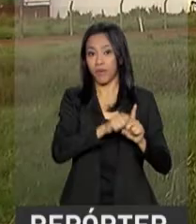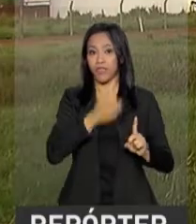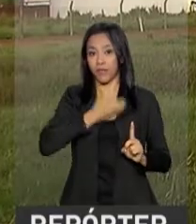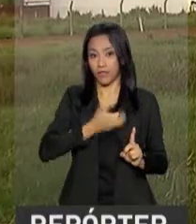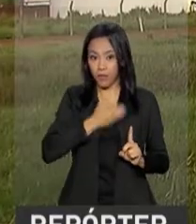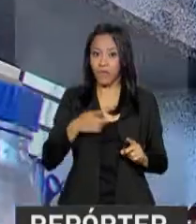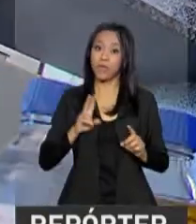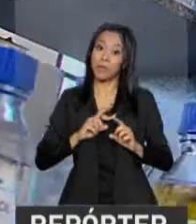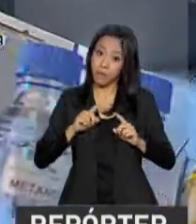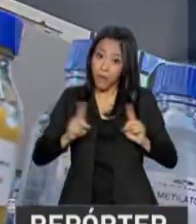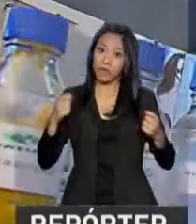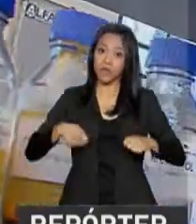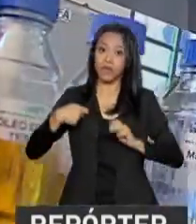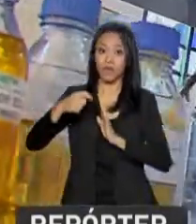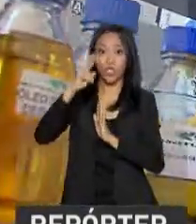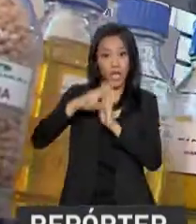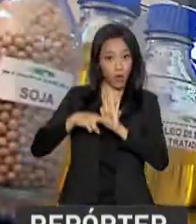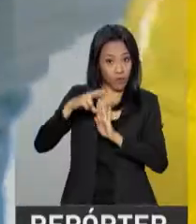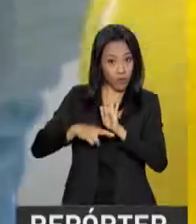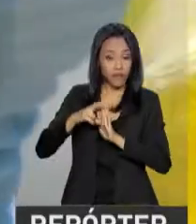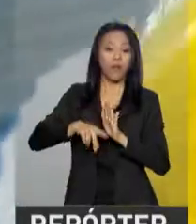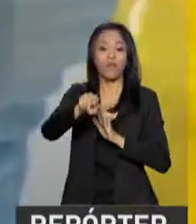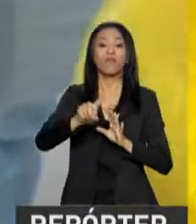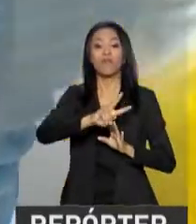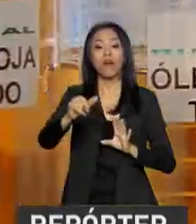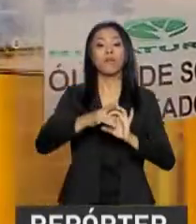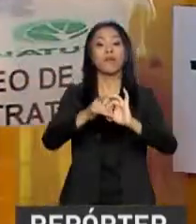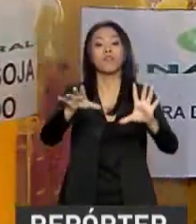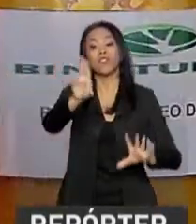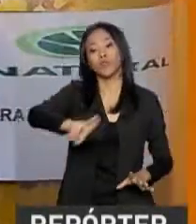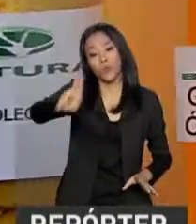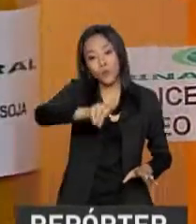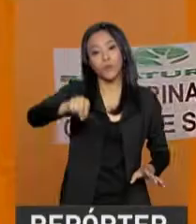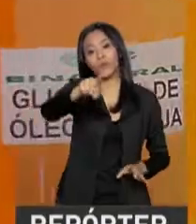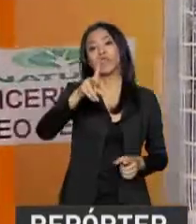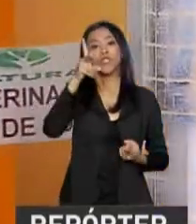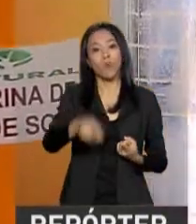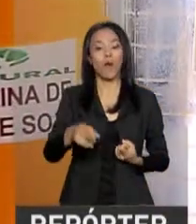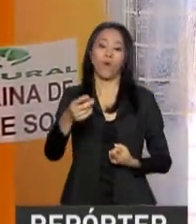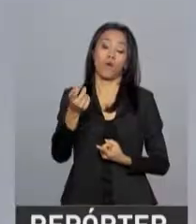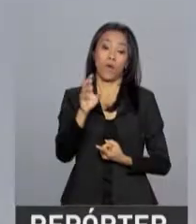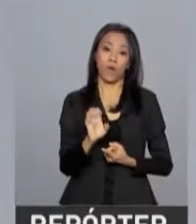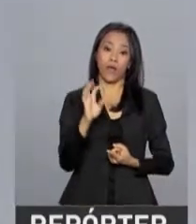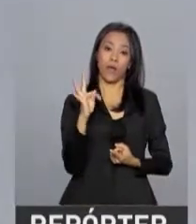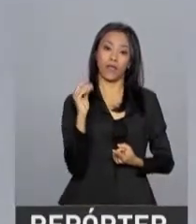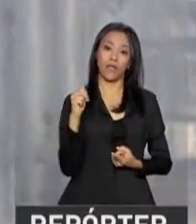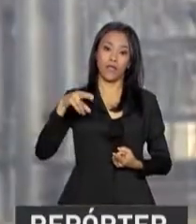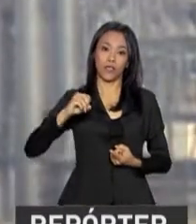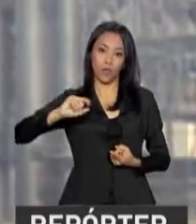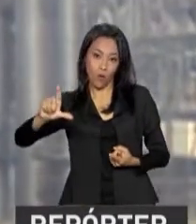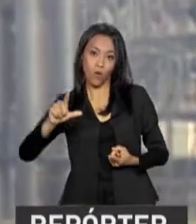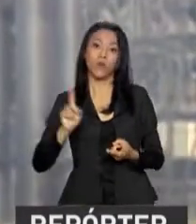regulamentação vai promover o aumento do uso dos combustíveis renováveis como o etanol eo biodiesel estabelece como serão